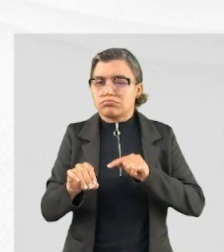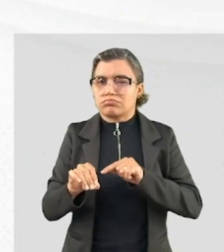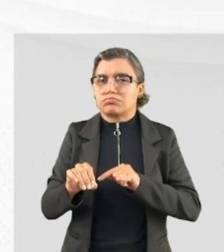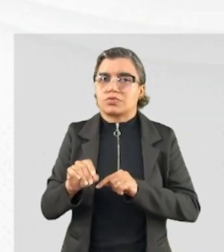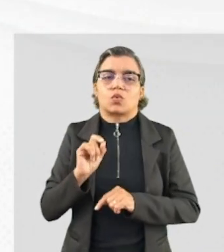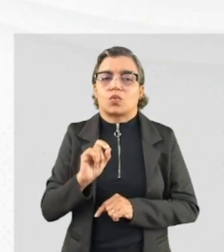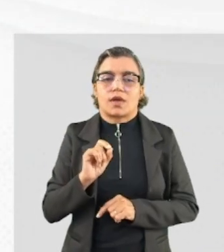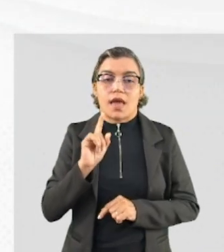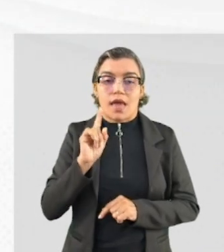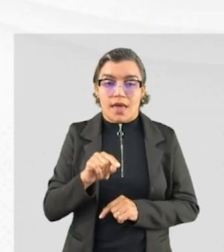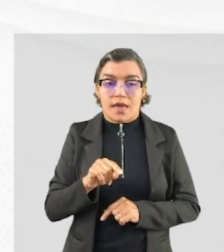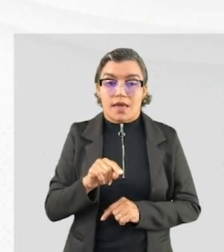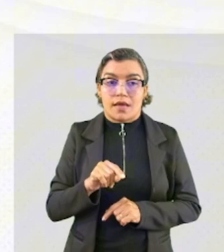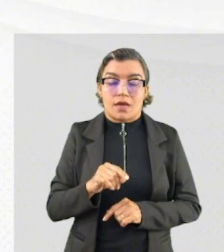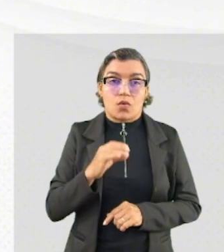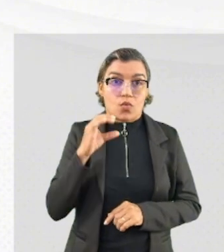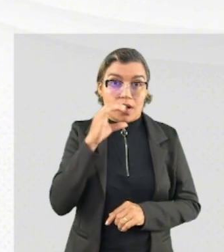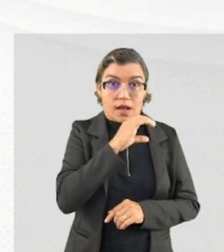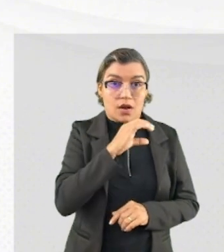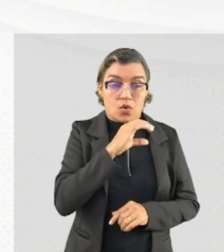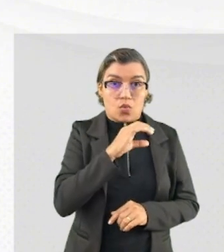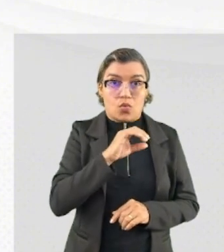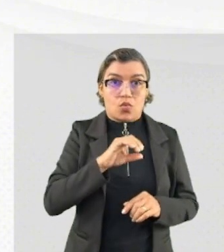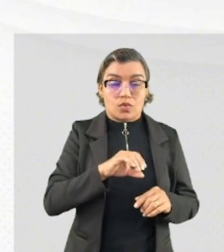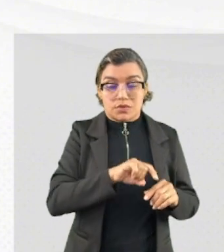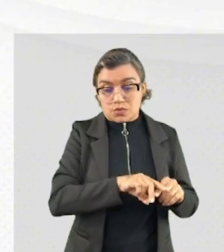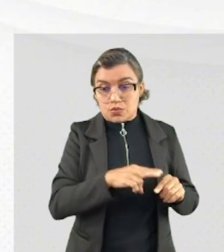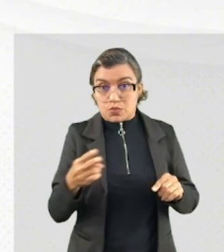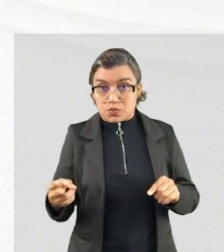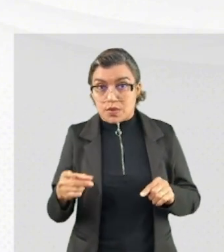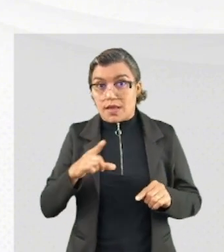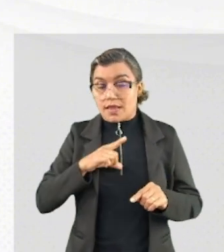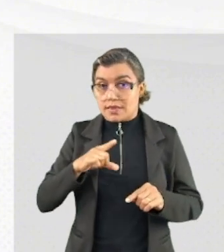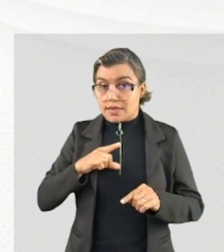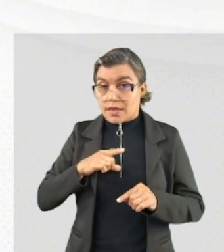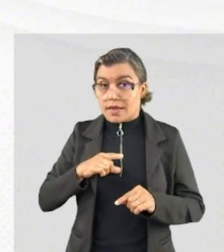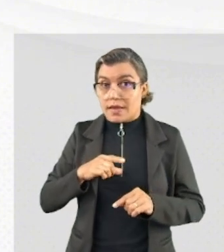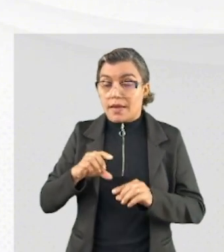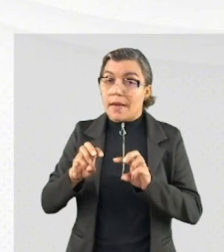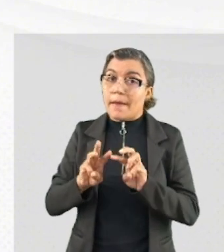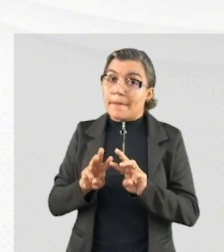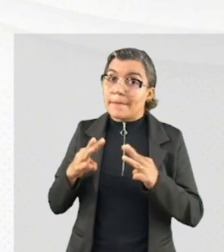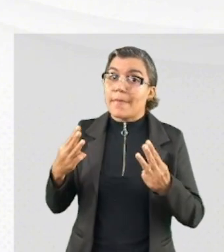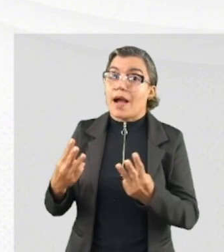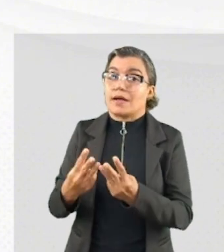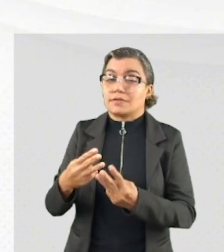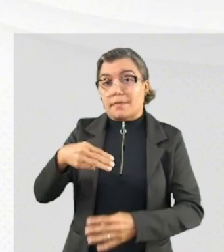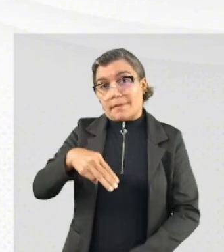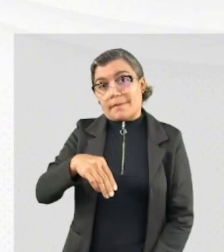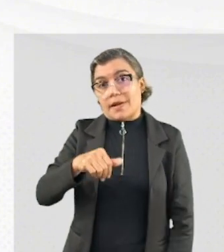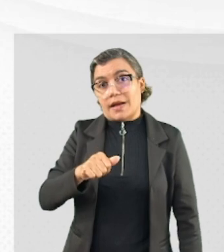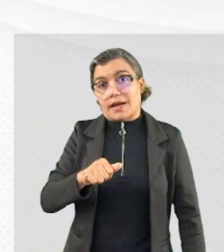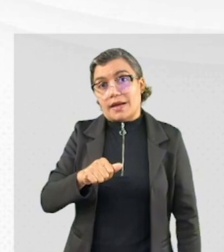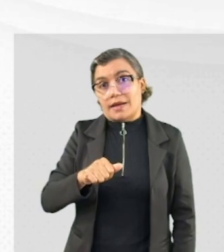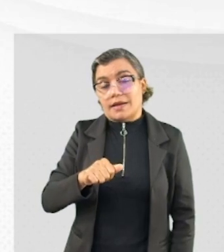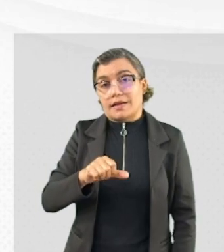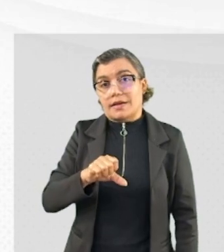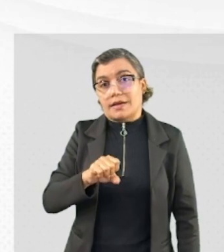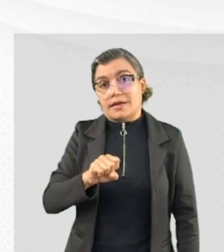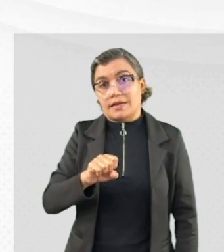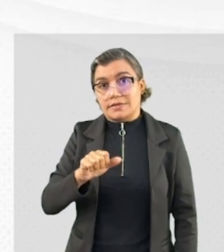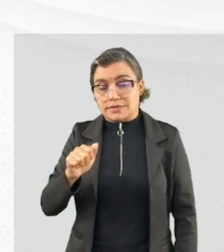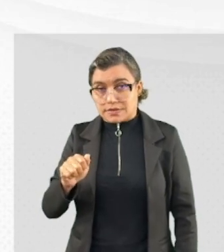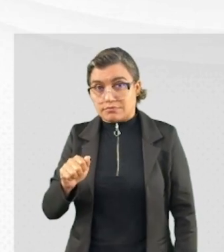é a transmissão de calor em que ocorre o movimento de massas. Então, as massas vão se movimentando, vou